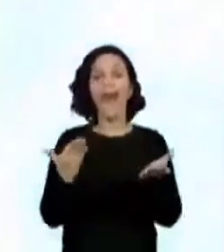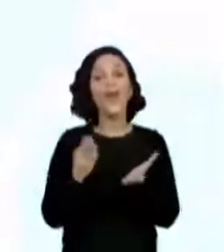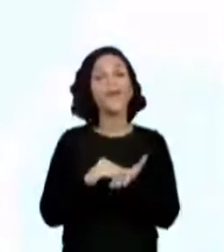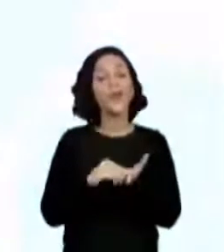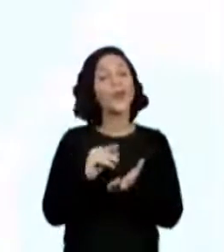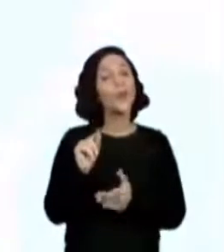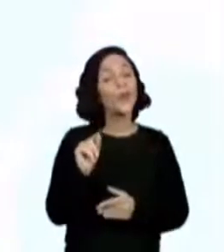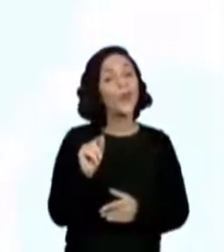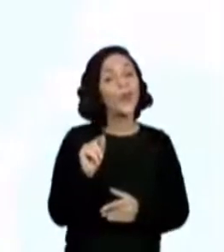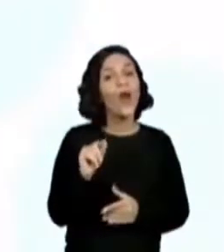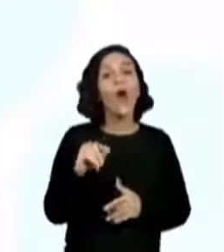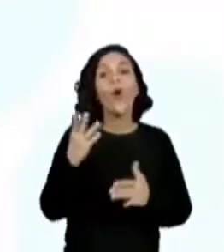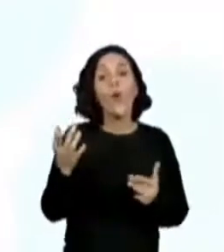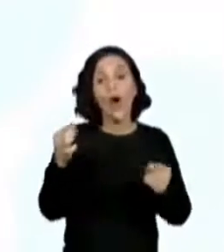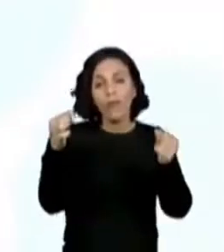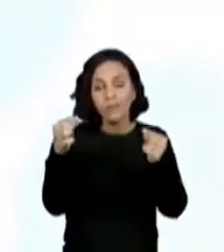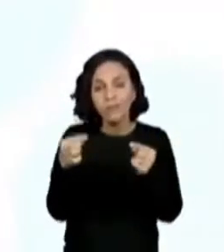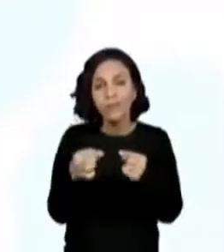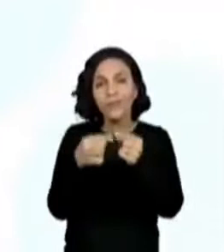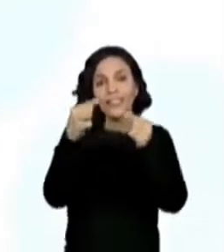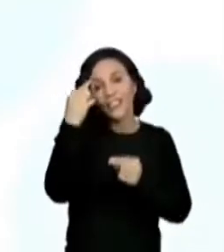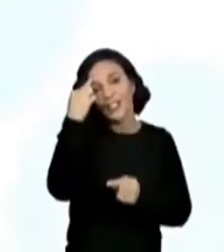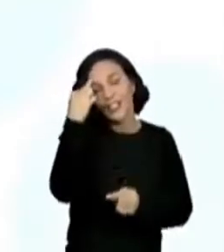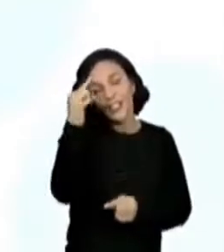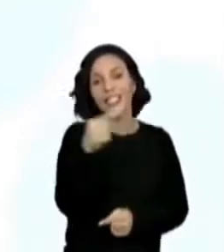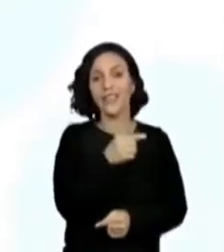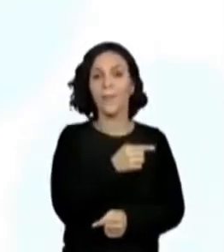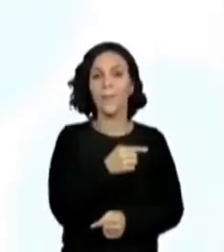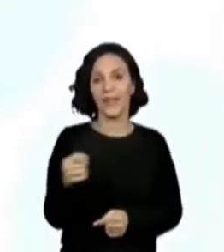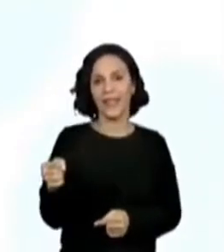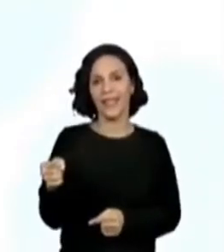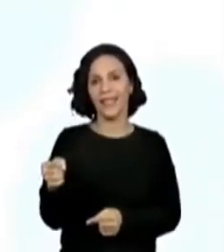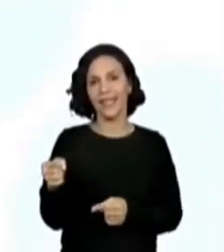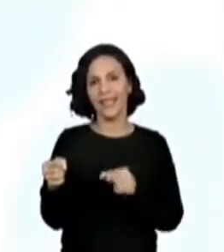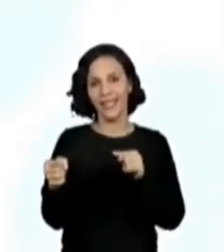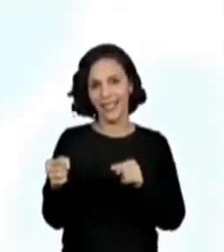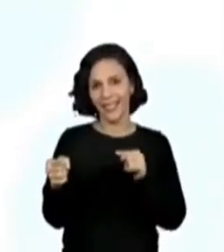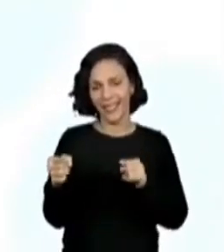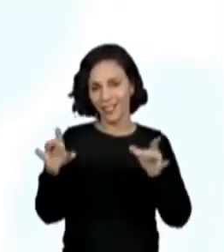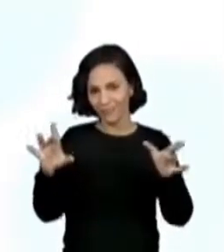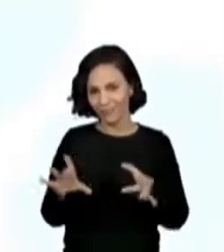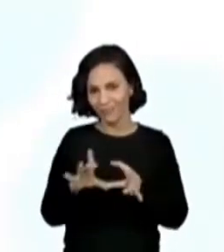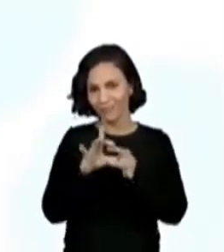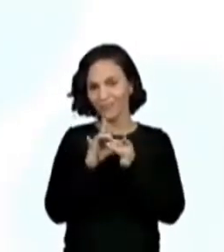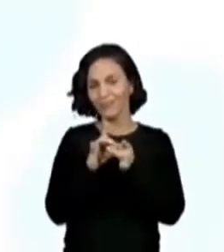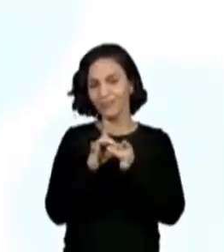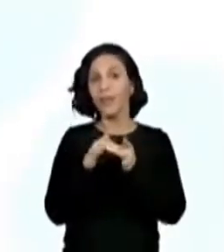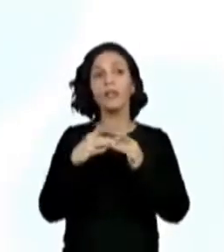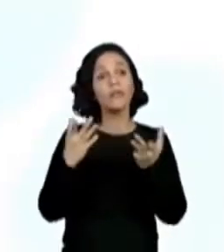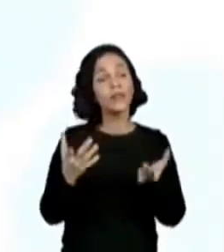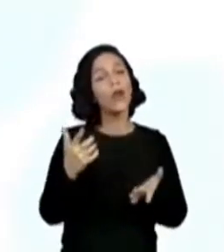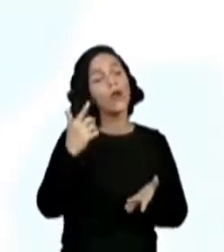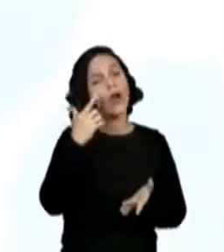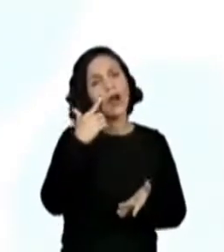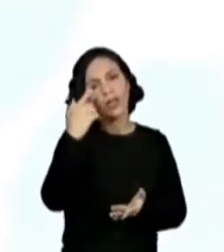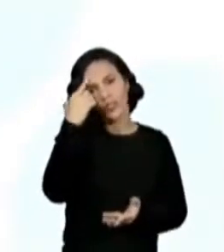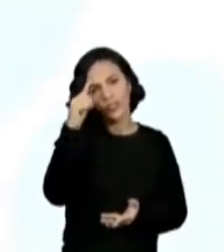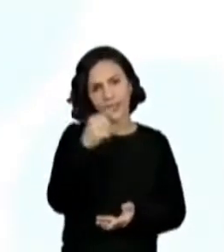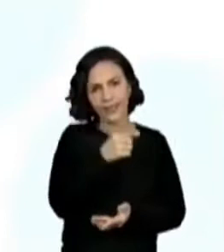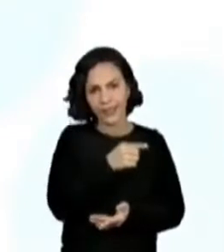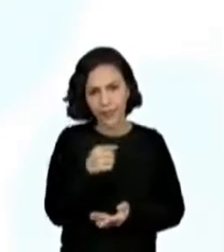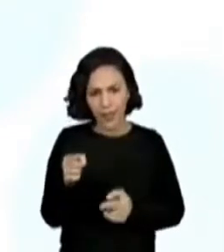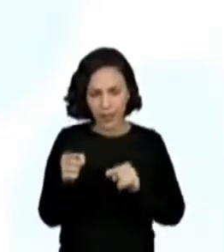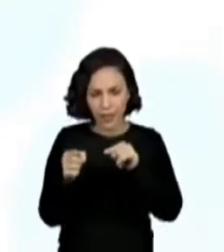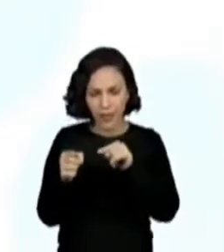sendo perguntado lá, né, na questão é: qual dia da semana? Então venho aqui nos dias da semana,